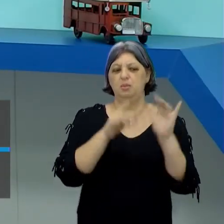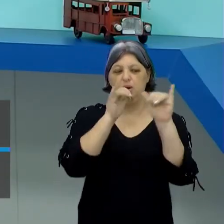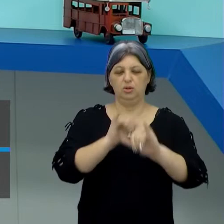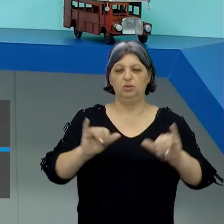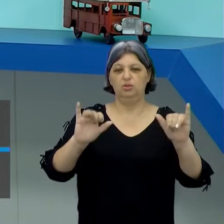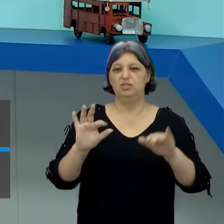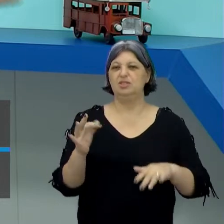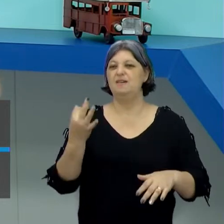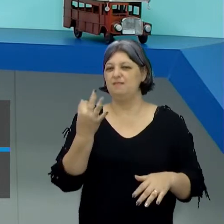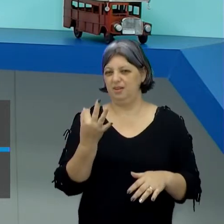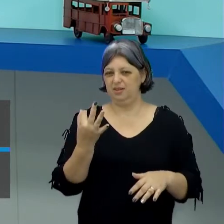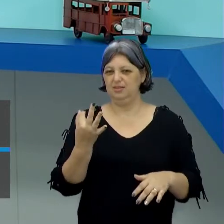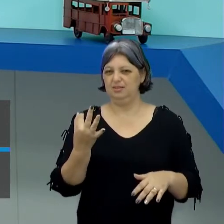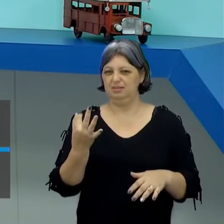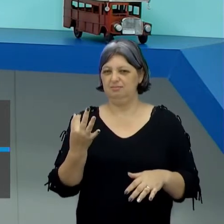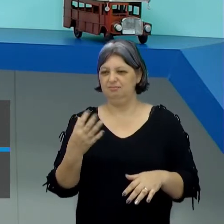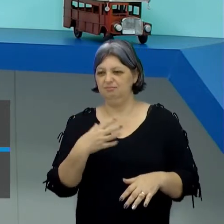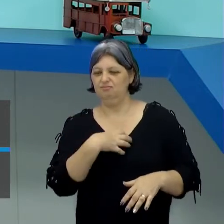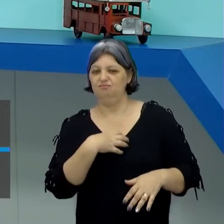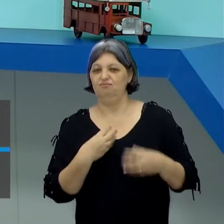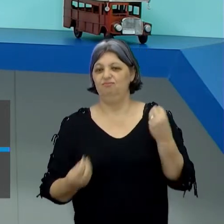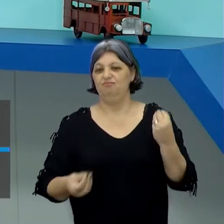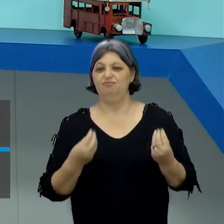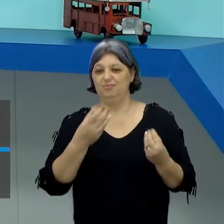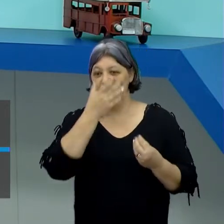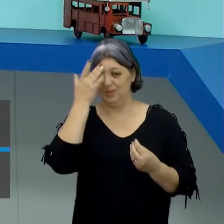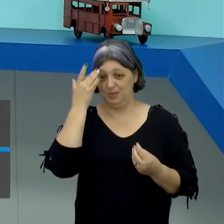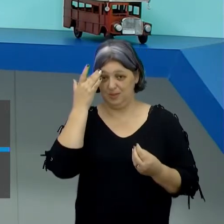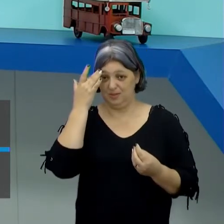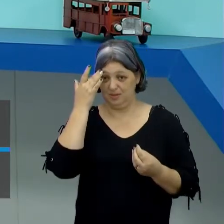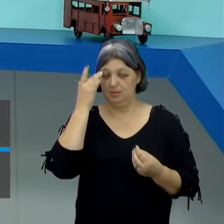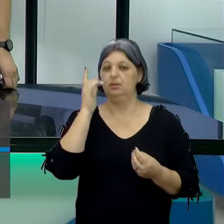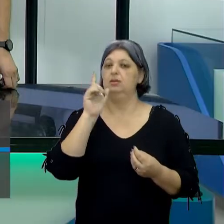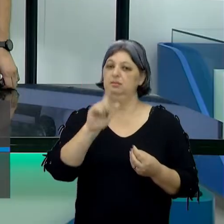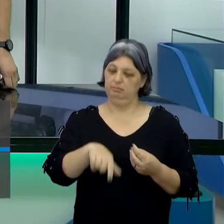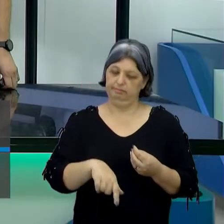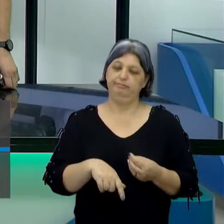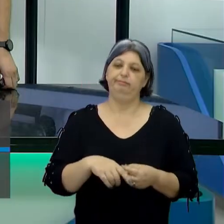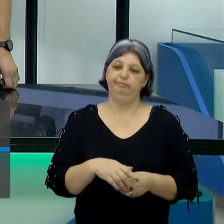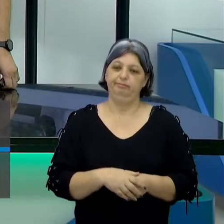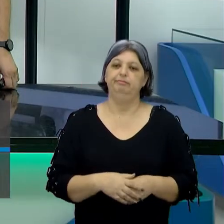espalhar tal sensação, tal situação. Destrói